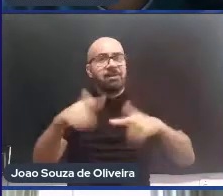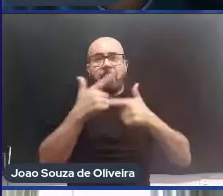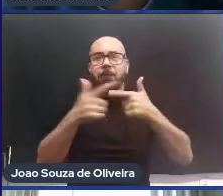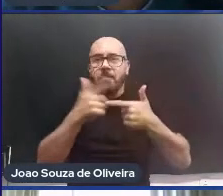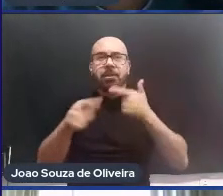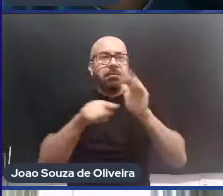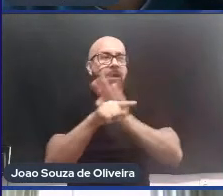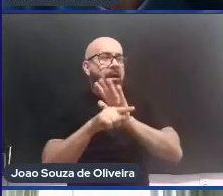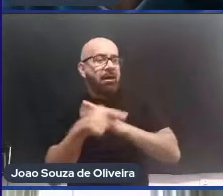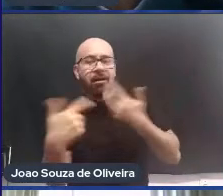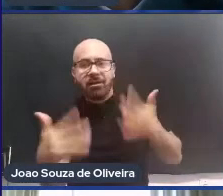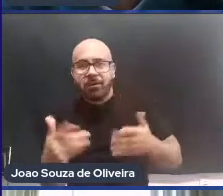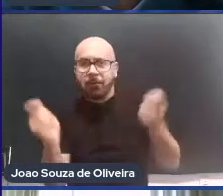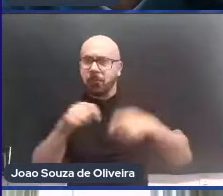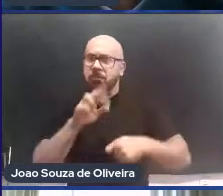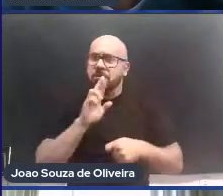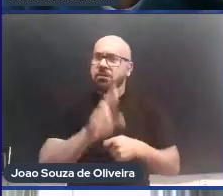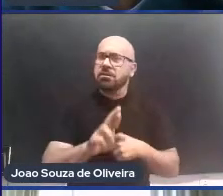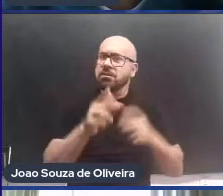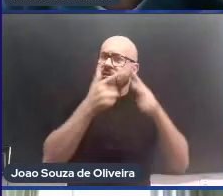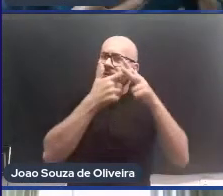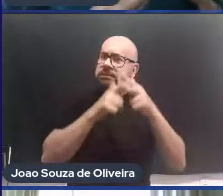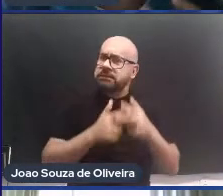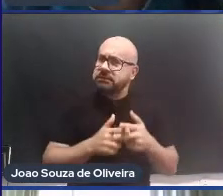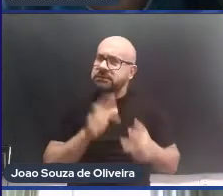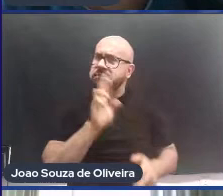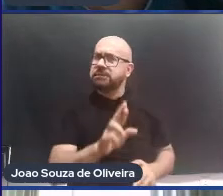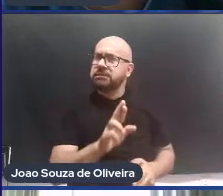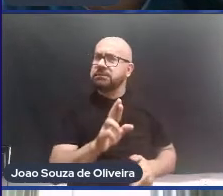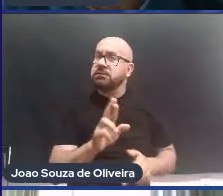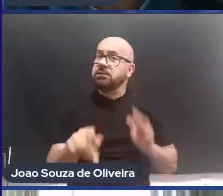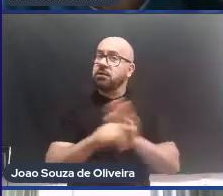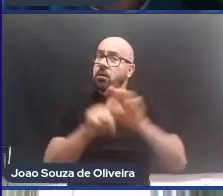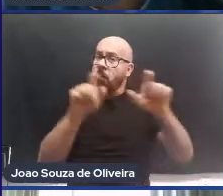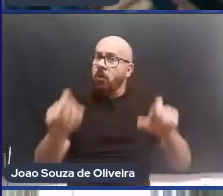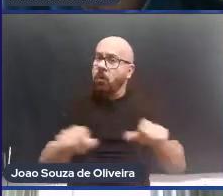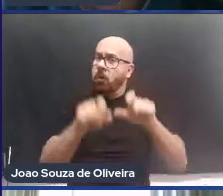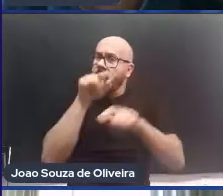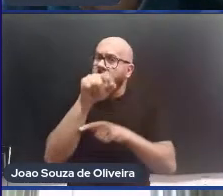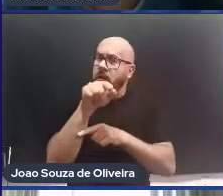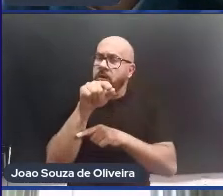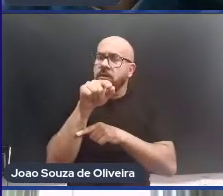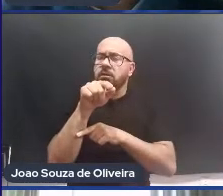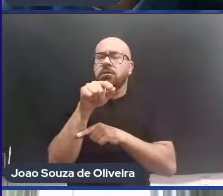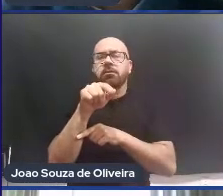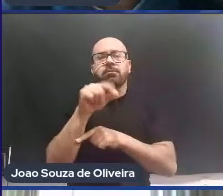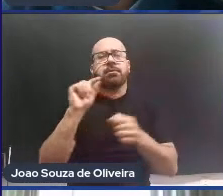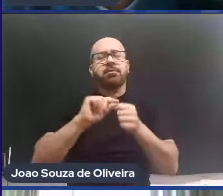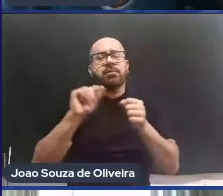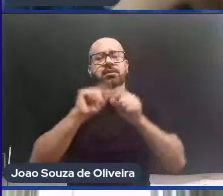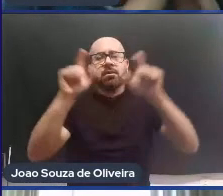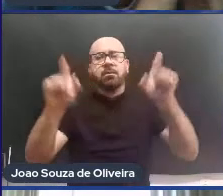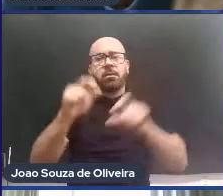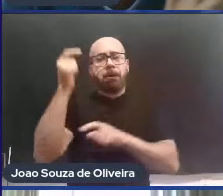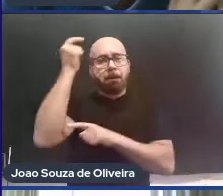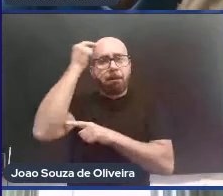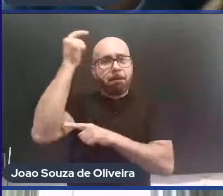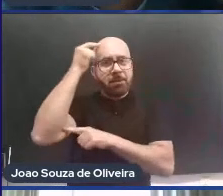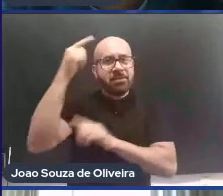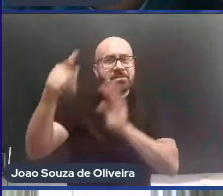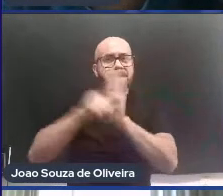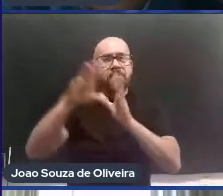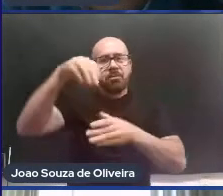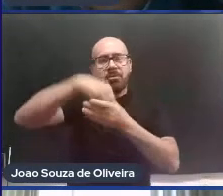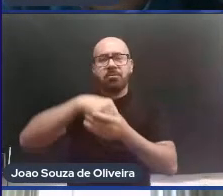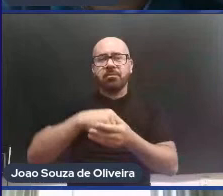né como a Janete diz ele é um meio para fazer o computador pensar como pa ter lá